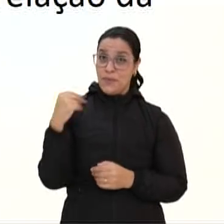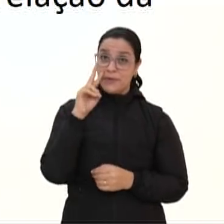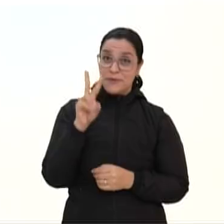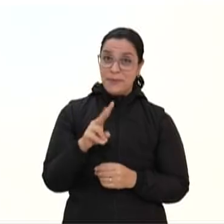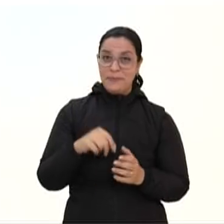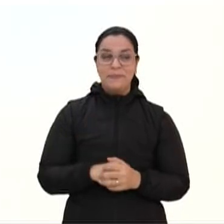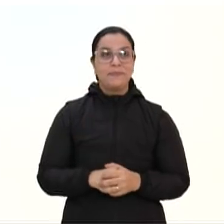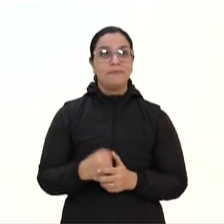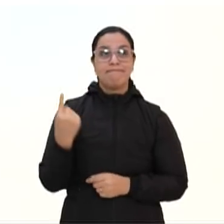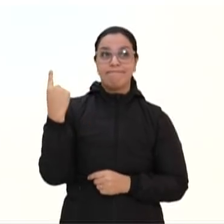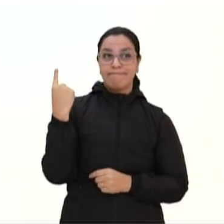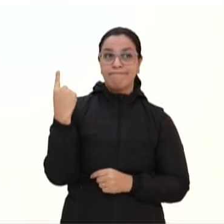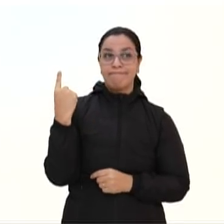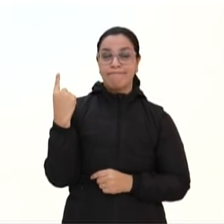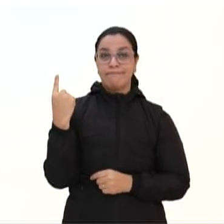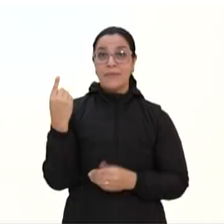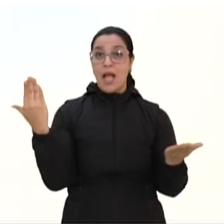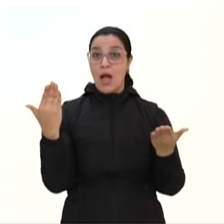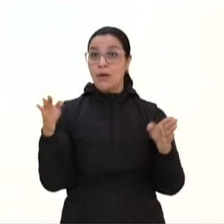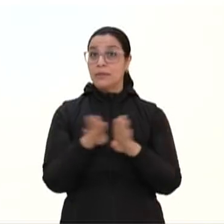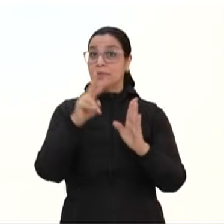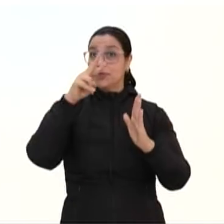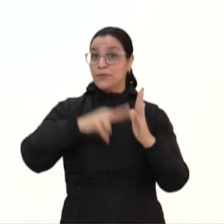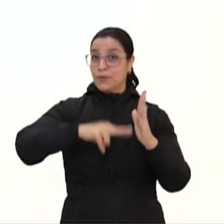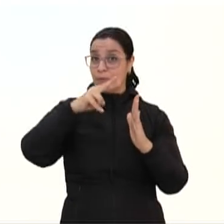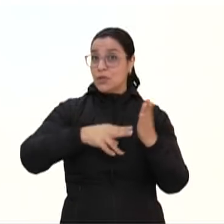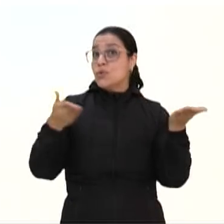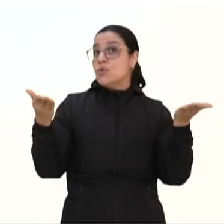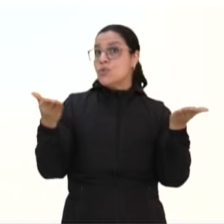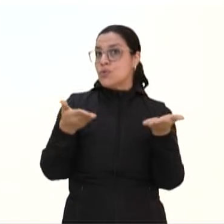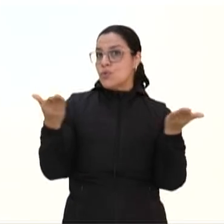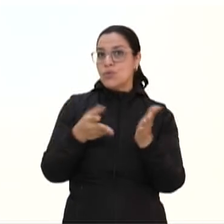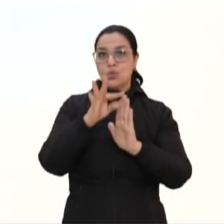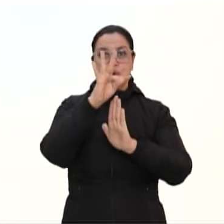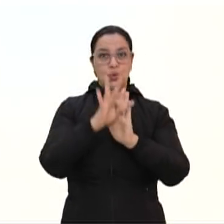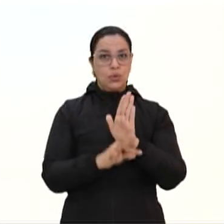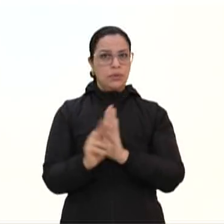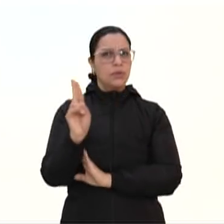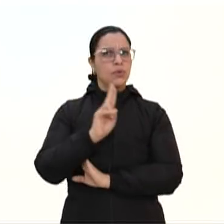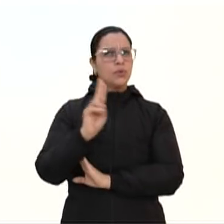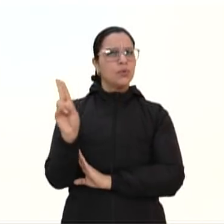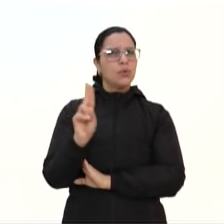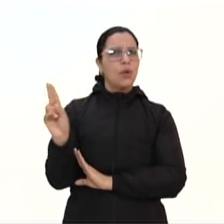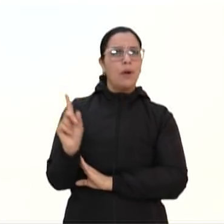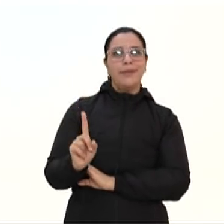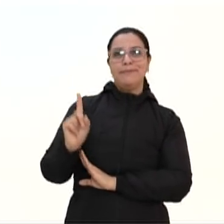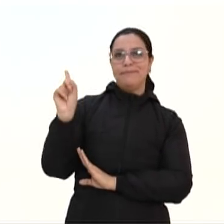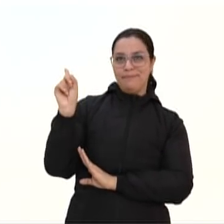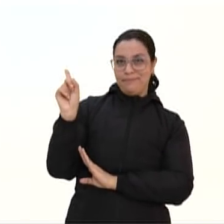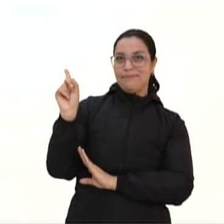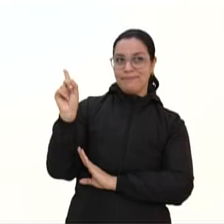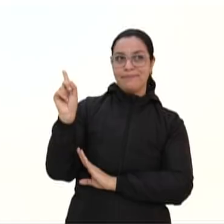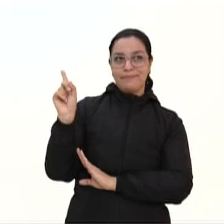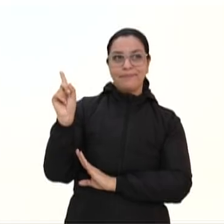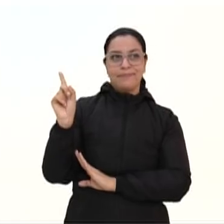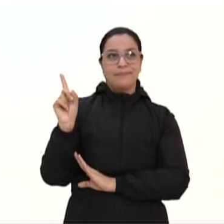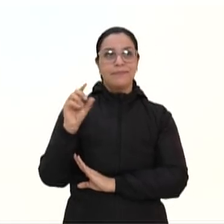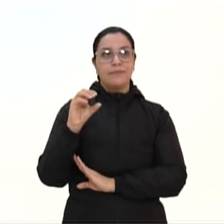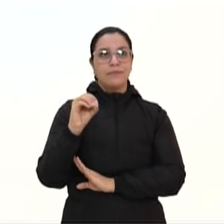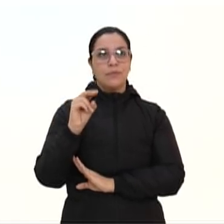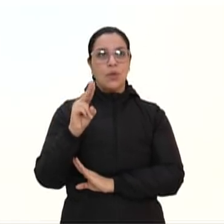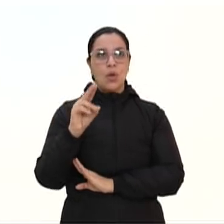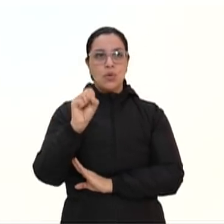lá? A leitura que faremos nessa aula aqui, estamos diante desse texto